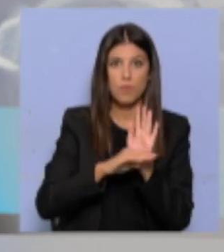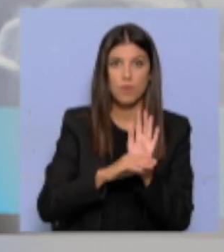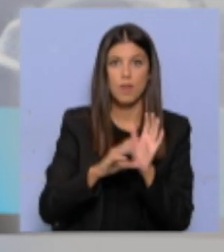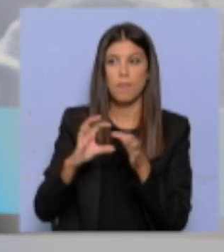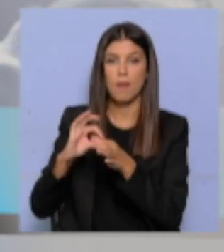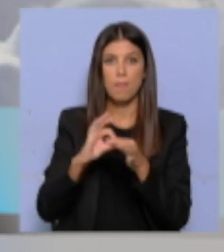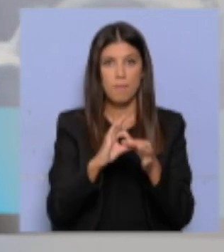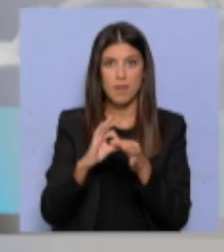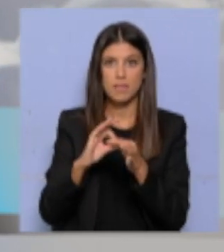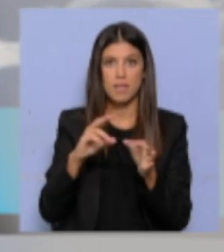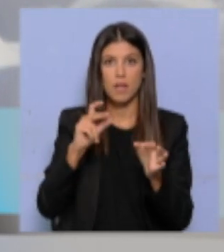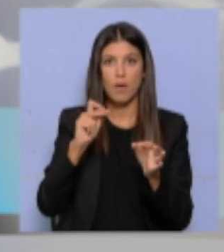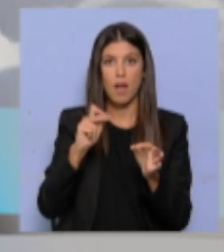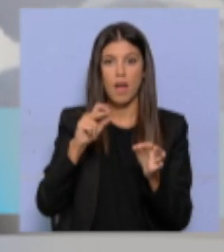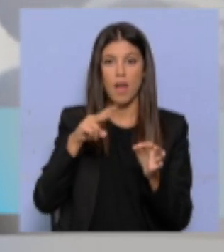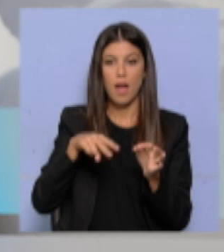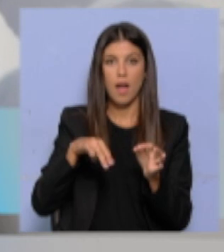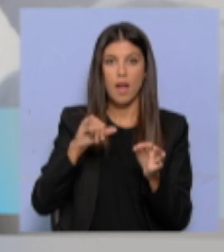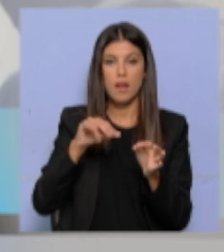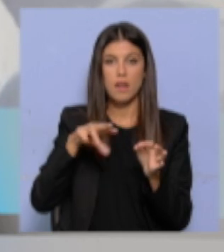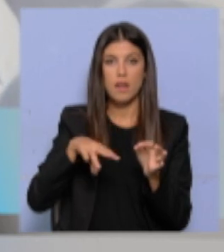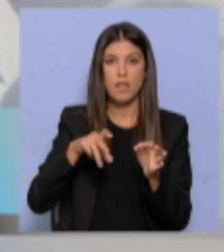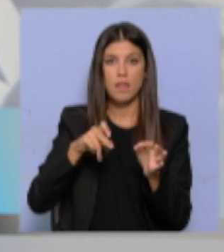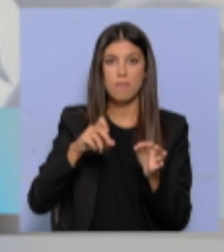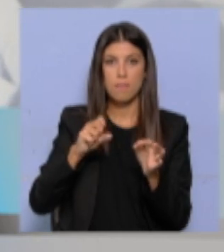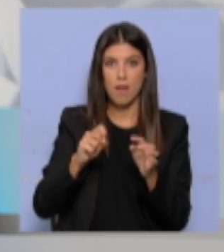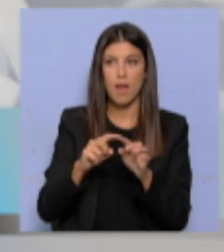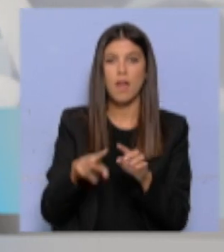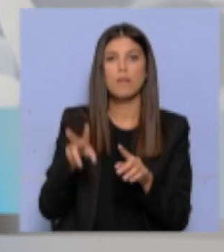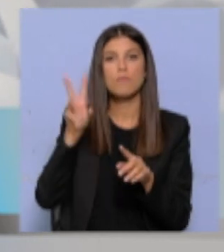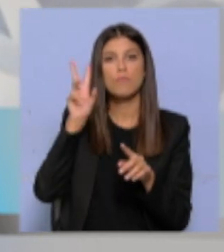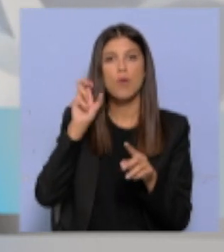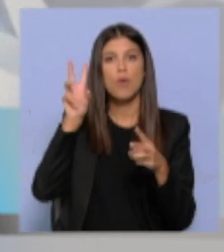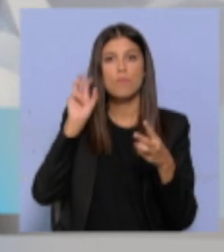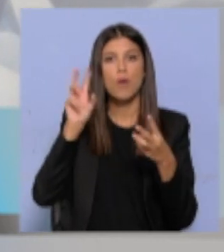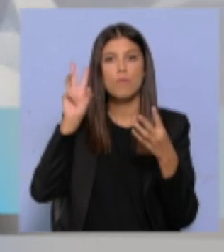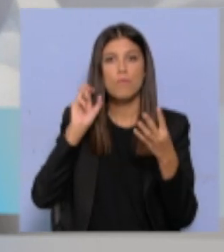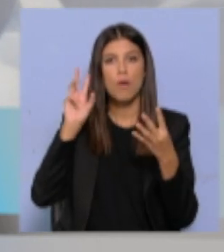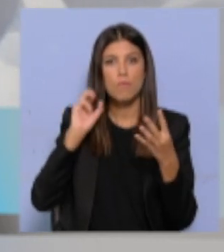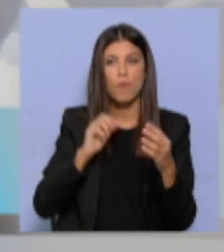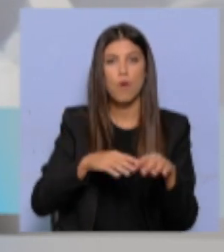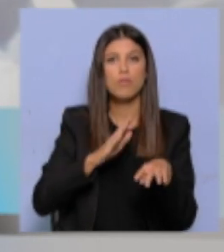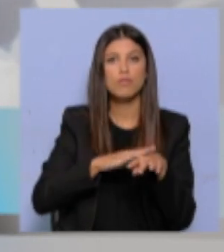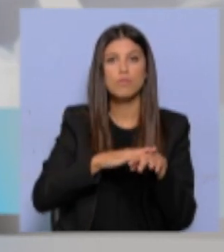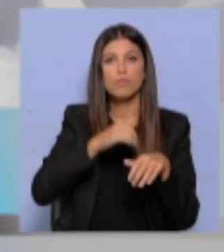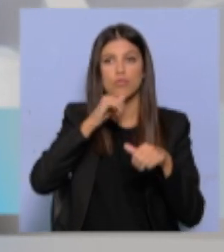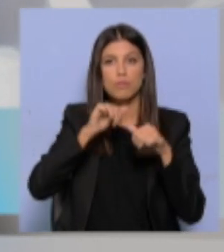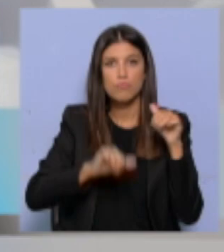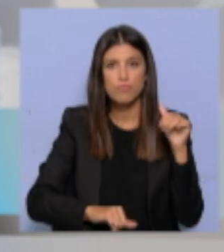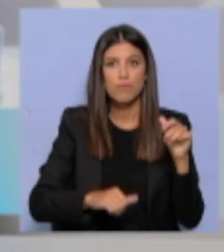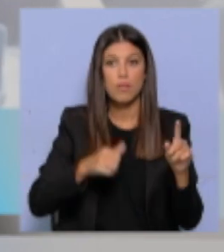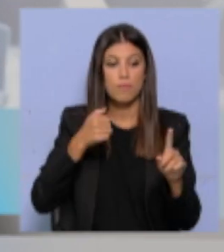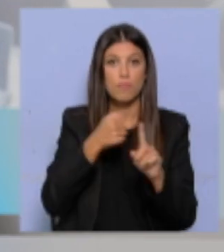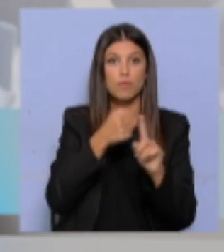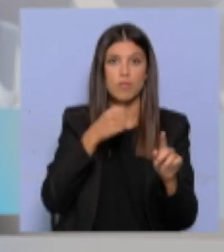Animag, foi escutando testemunhos de missionários a trabalhar nos lugares mais recônditos